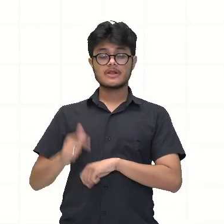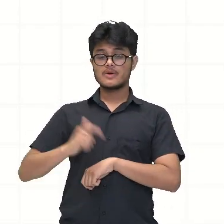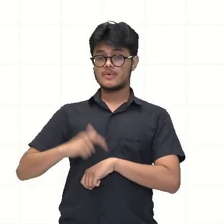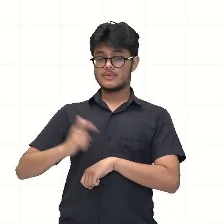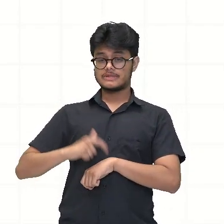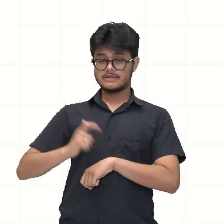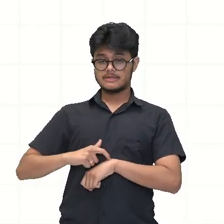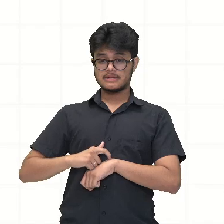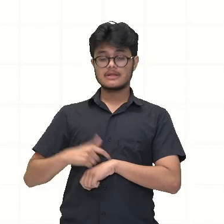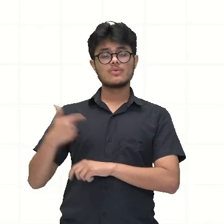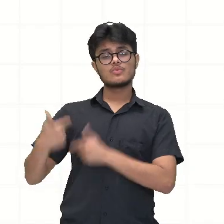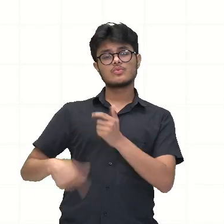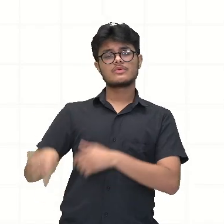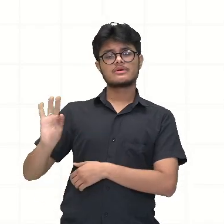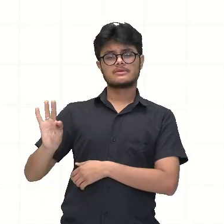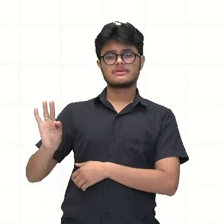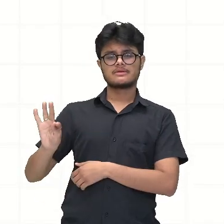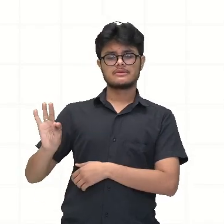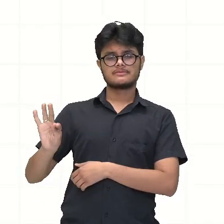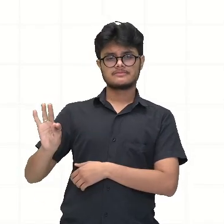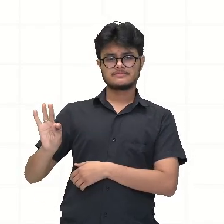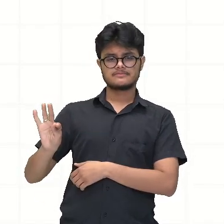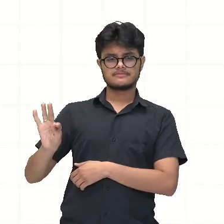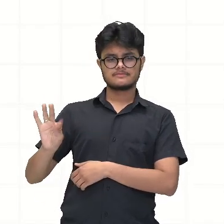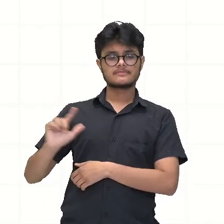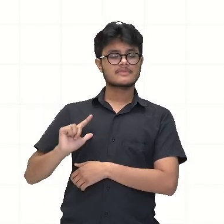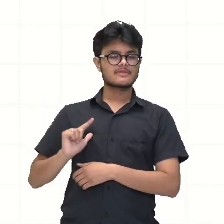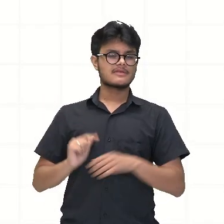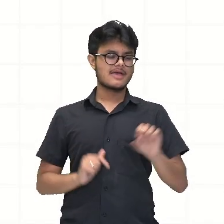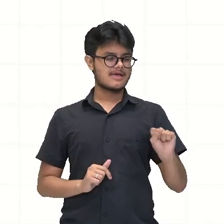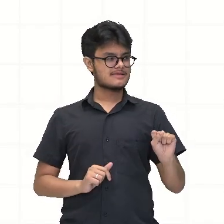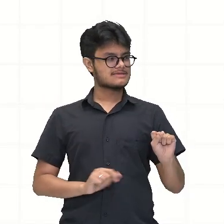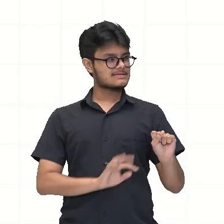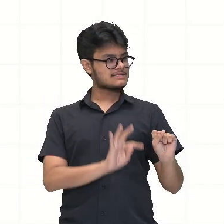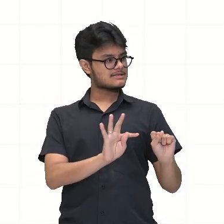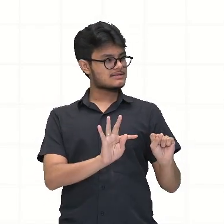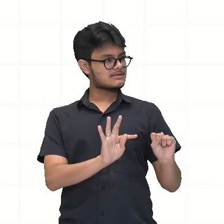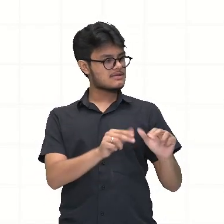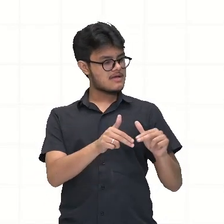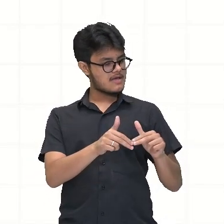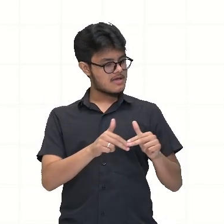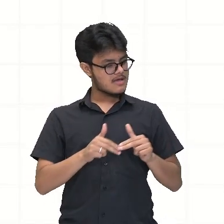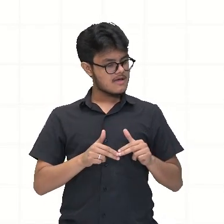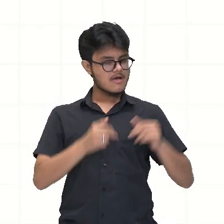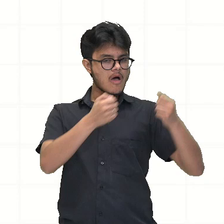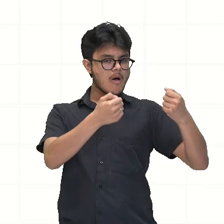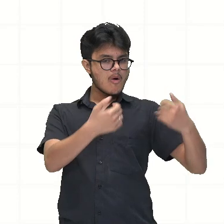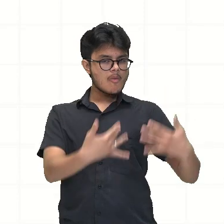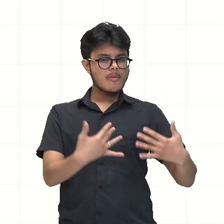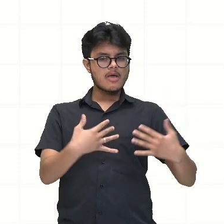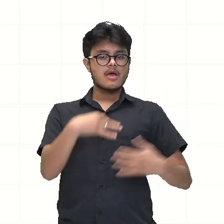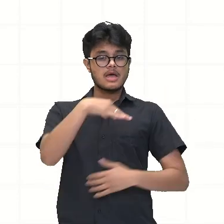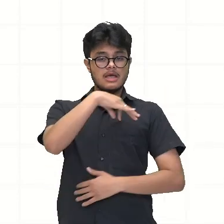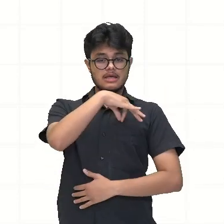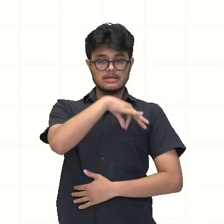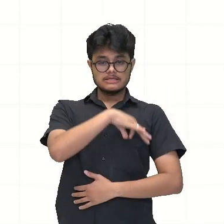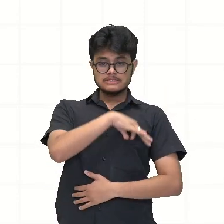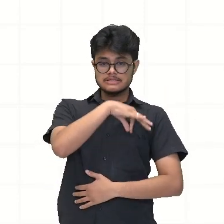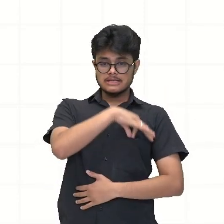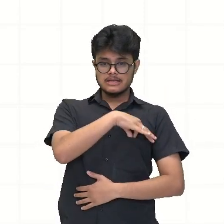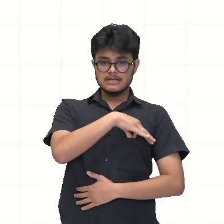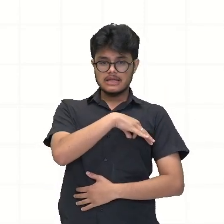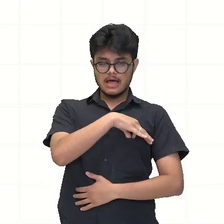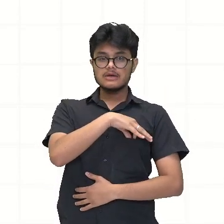entre parênteses aqui, a gente sempre põe na função, né? Porque estou dizendo que o meu salário do meu não,